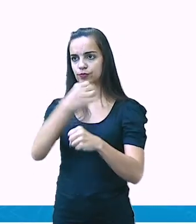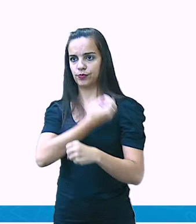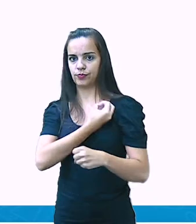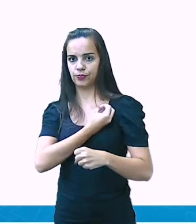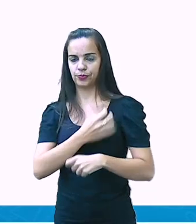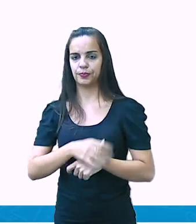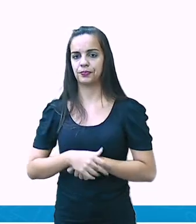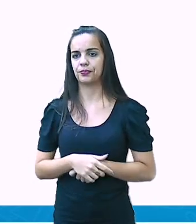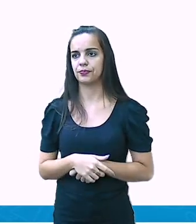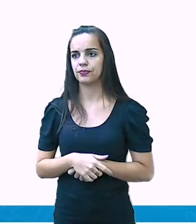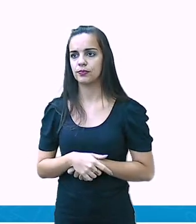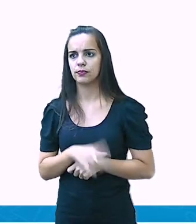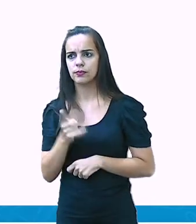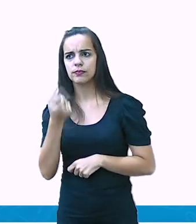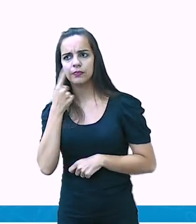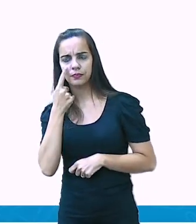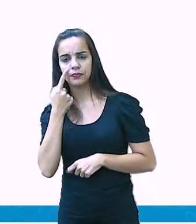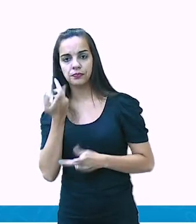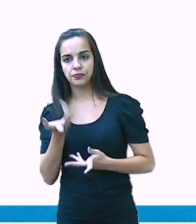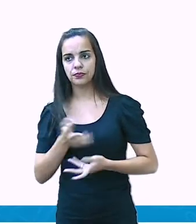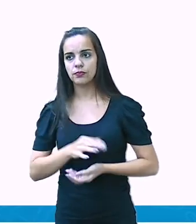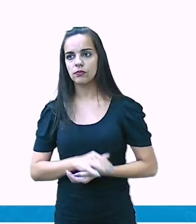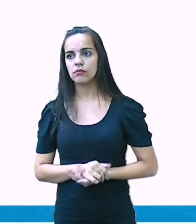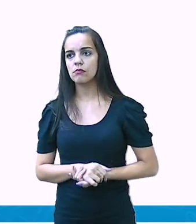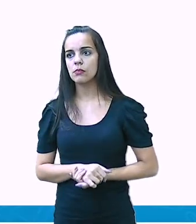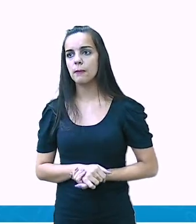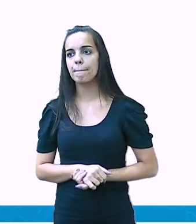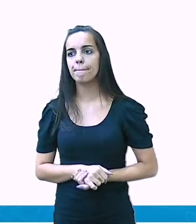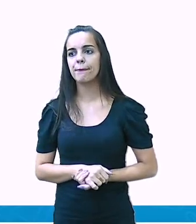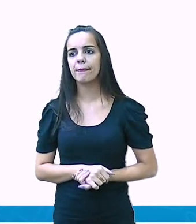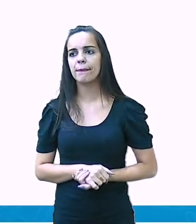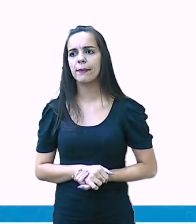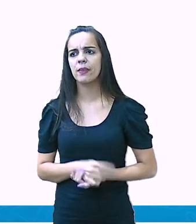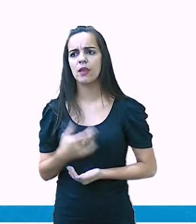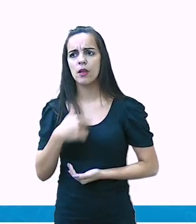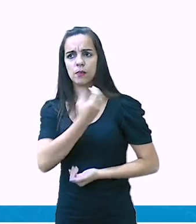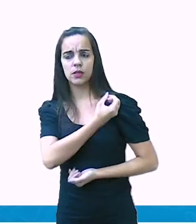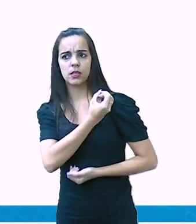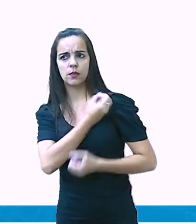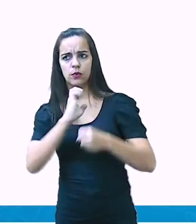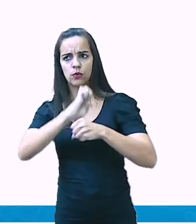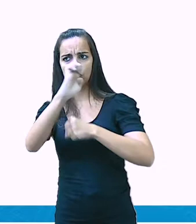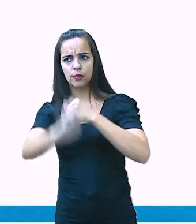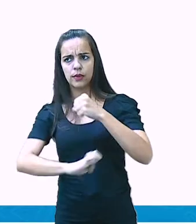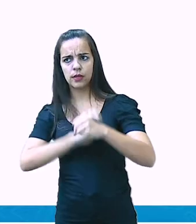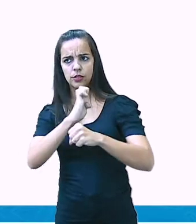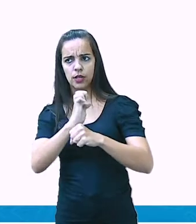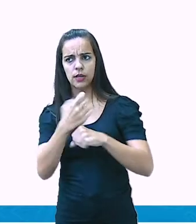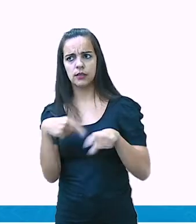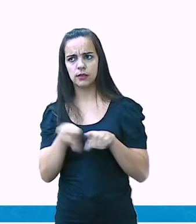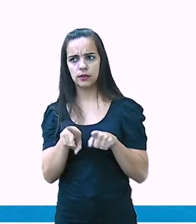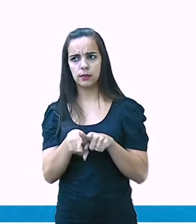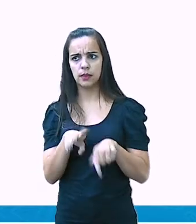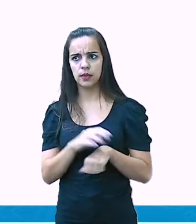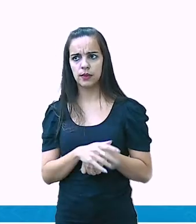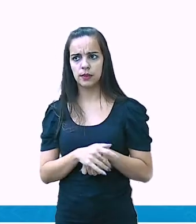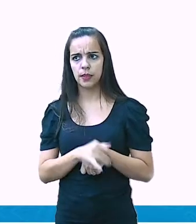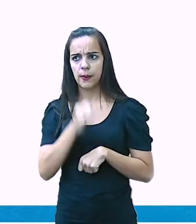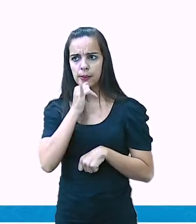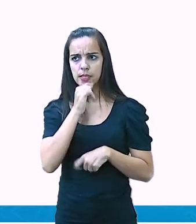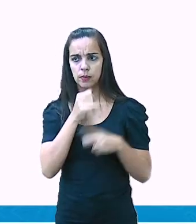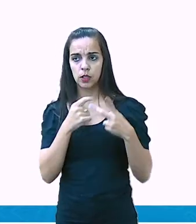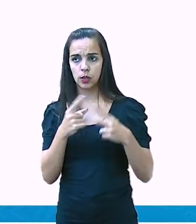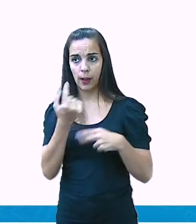né? Cl. Nos interessa aqui agora o número de elétrons. Então, lembrando, camada K,